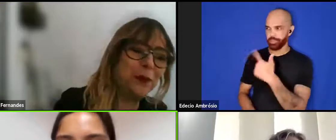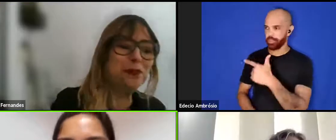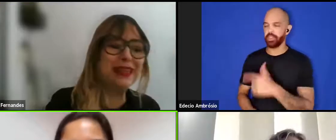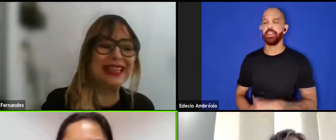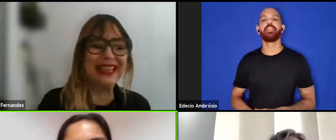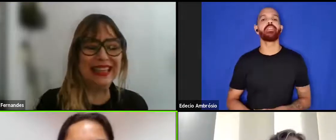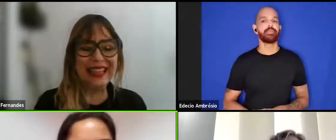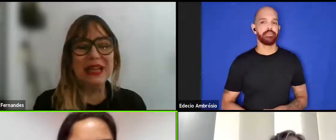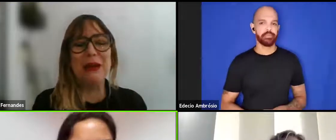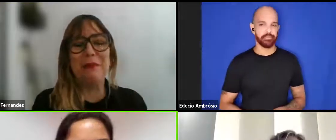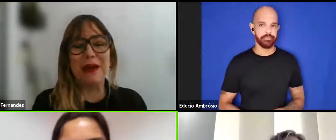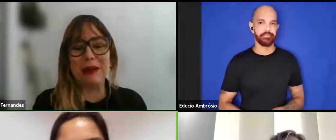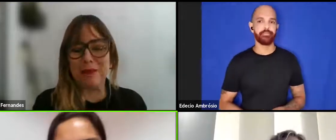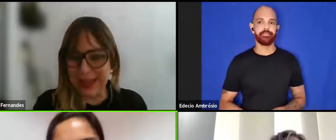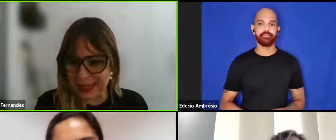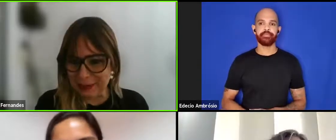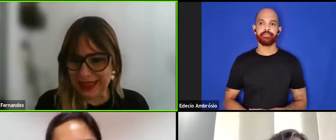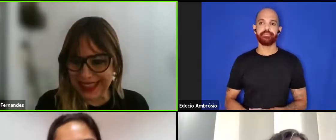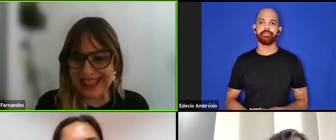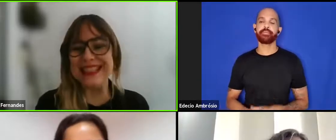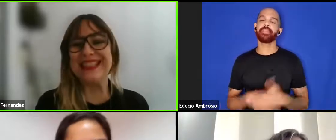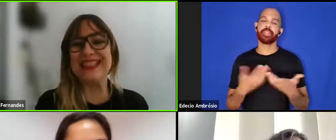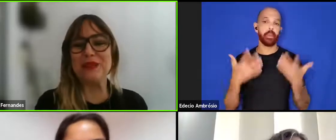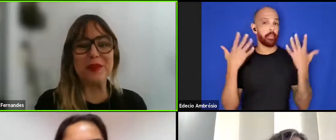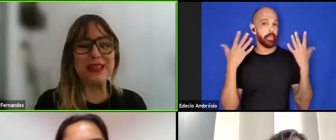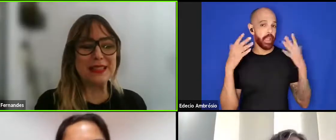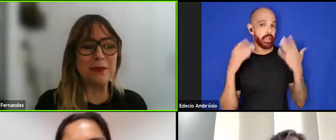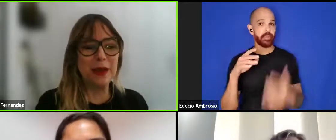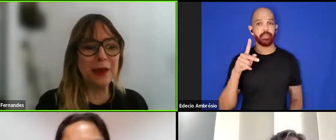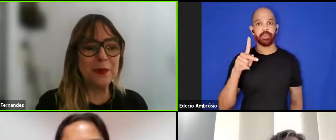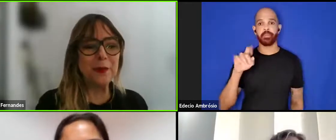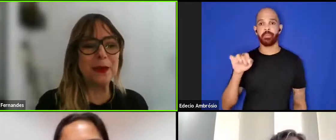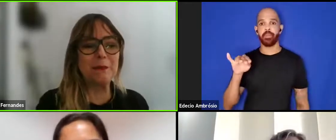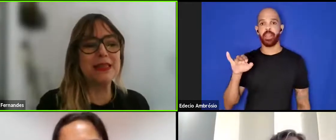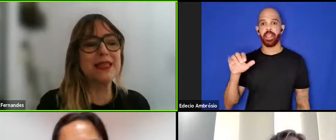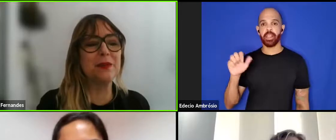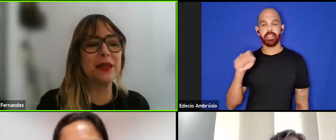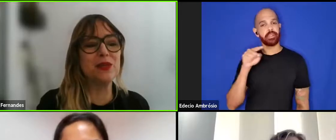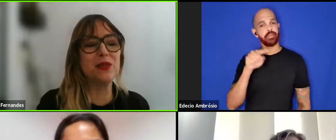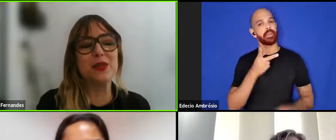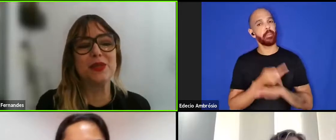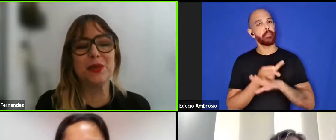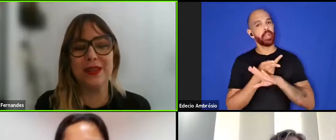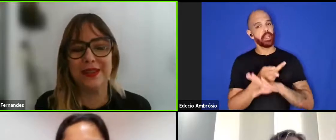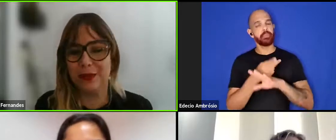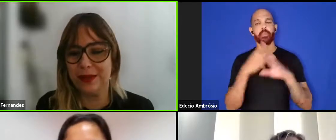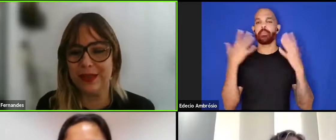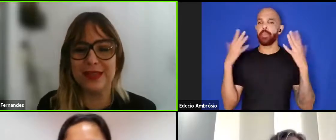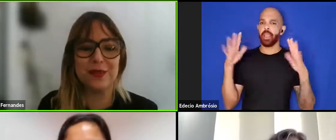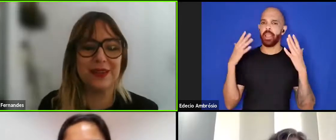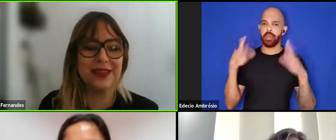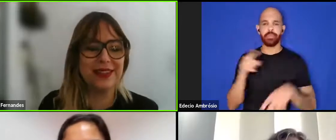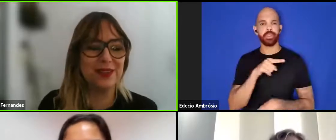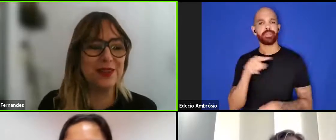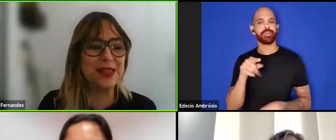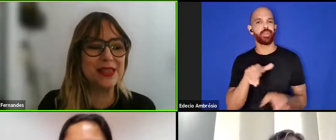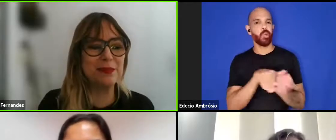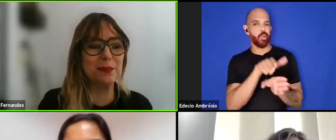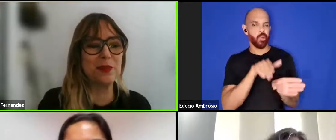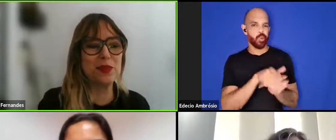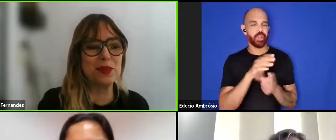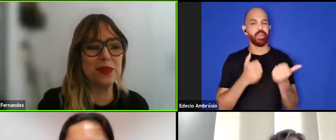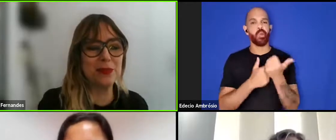pra avisar. Parabéns, Patrícia, por esse prêmio. Parabéns também às suas orientadoras e